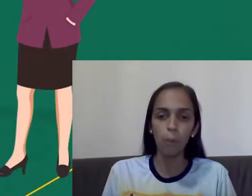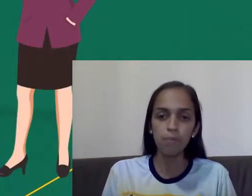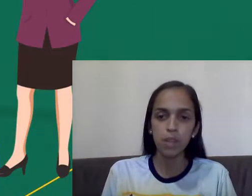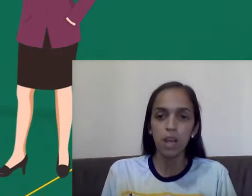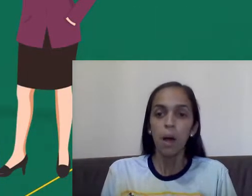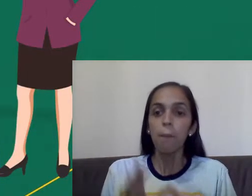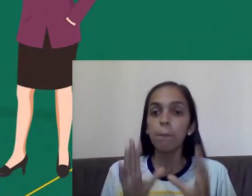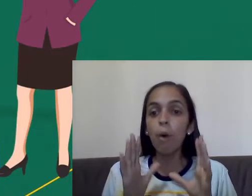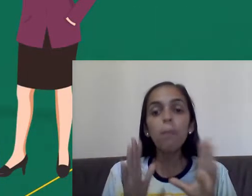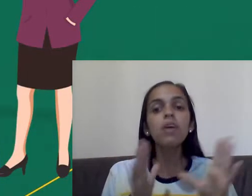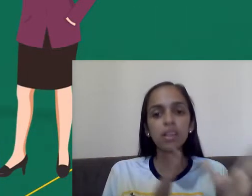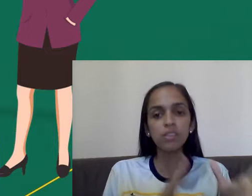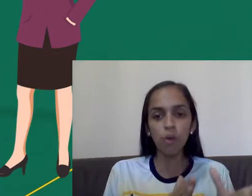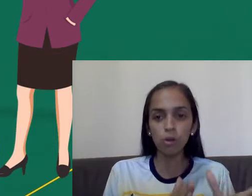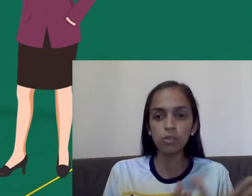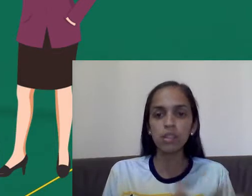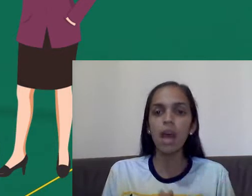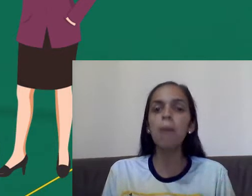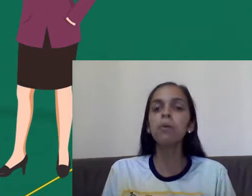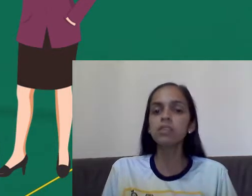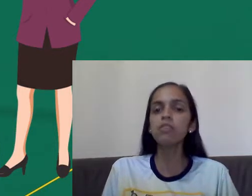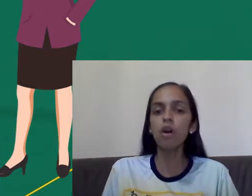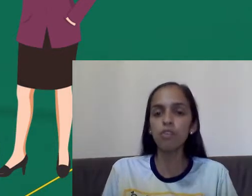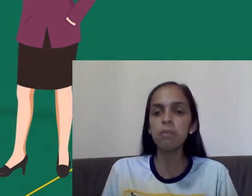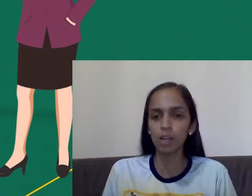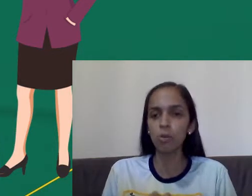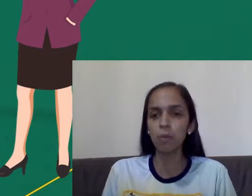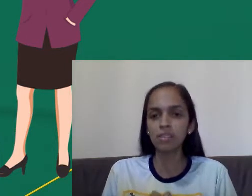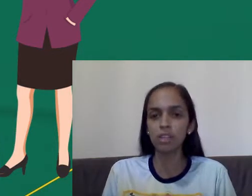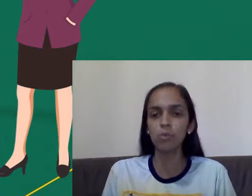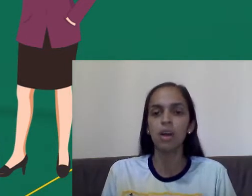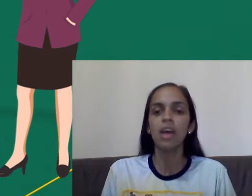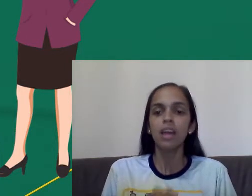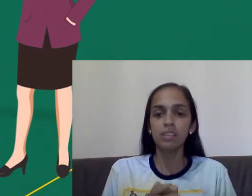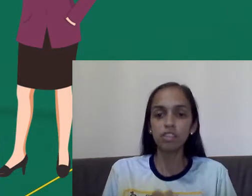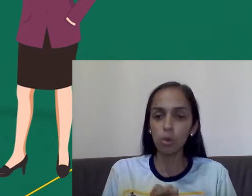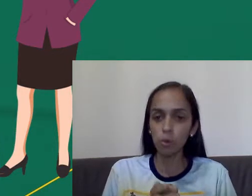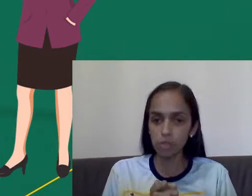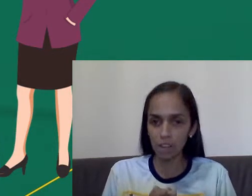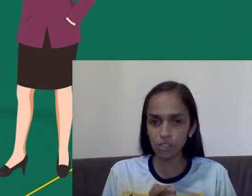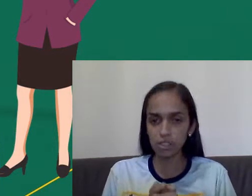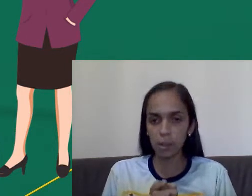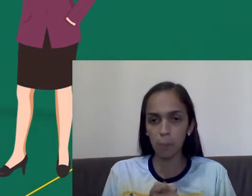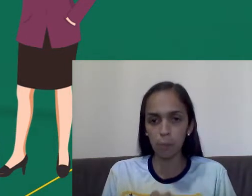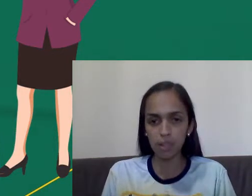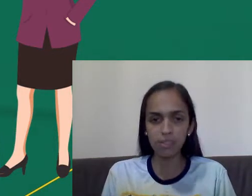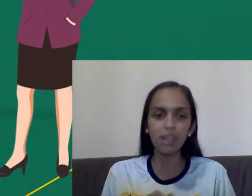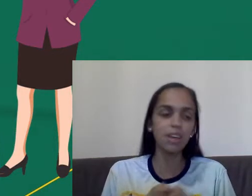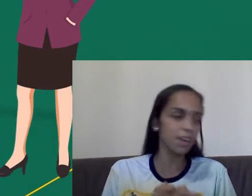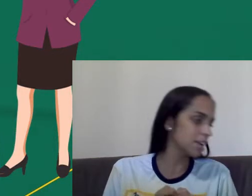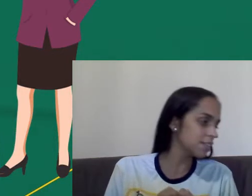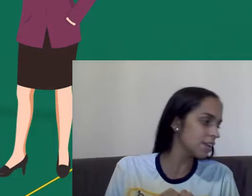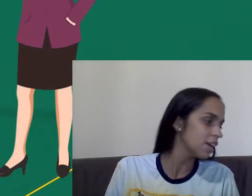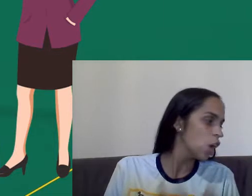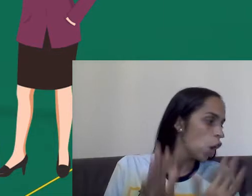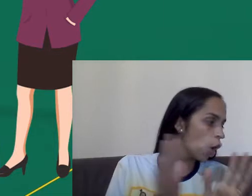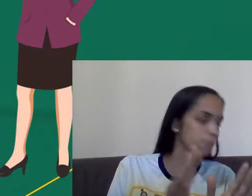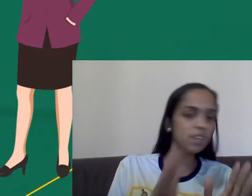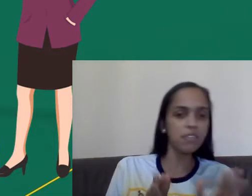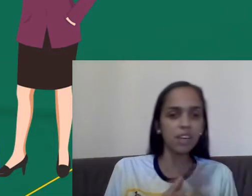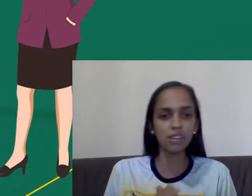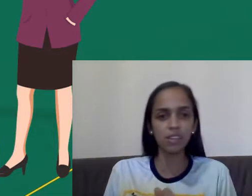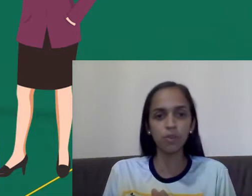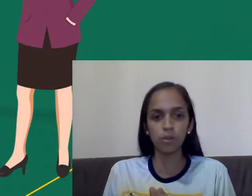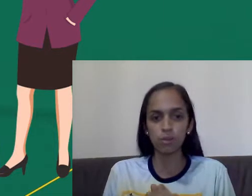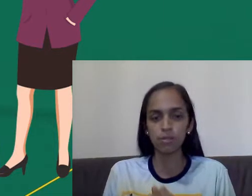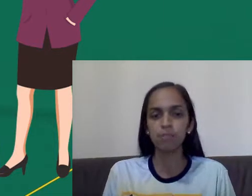olha só. Por meio das fotos, é possível afirmar que no Brasil existem contrastes entre a pobreza e a riqueza?